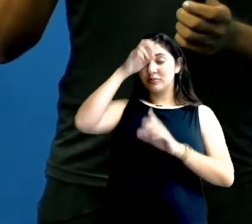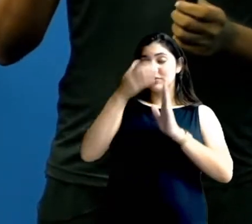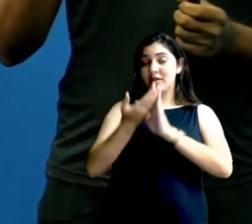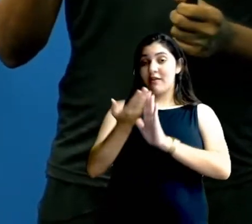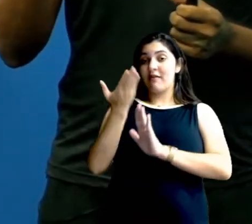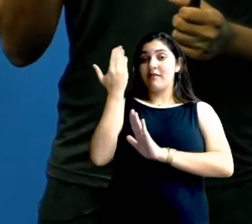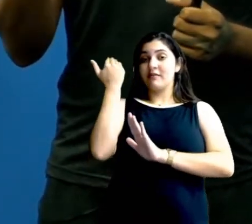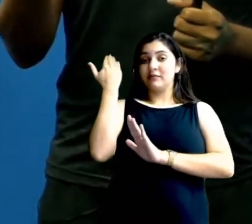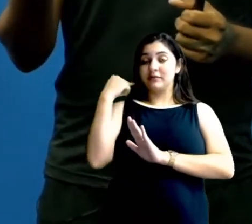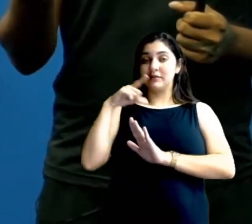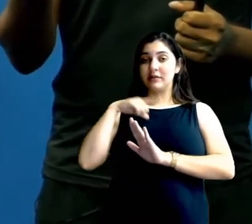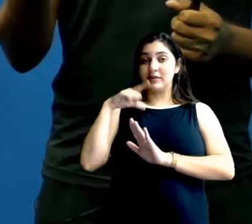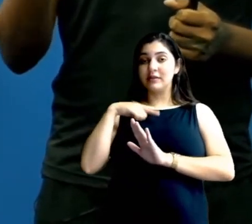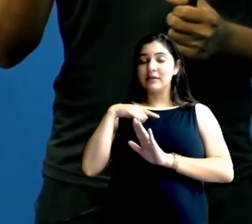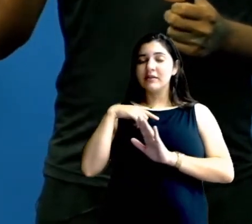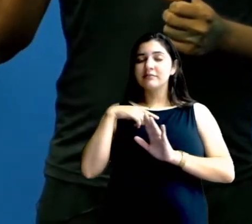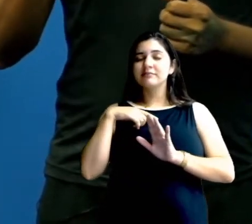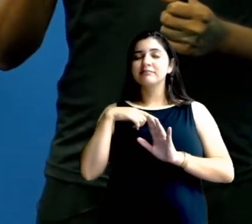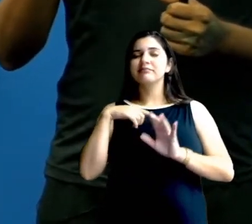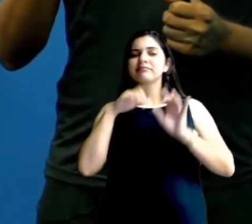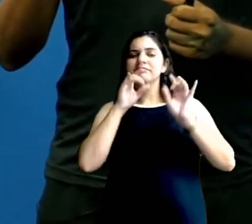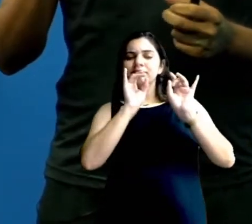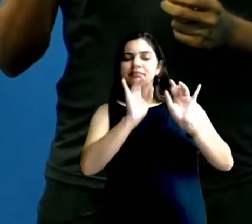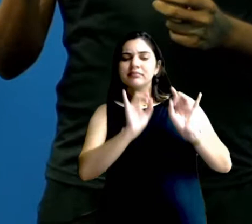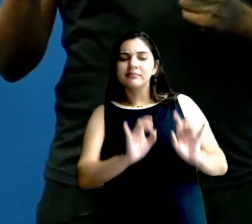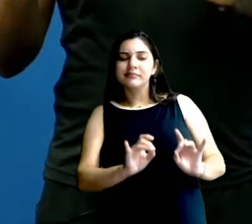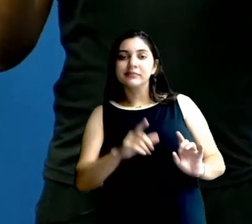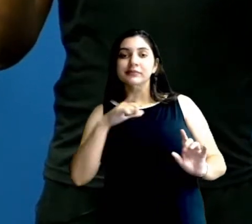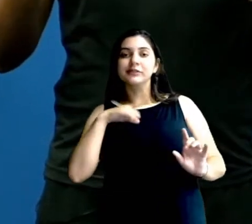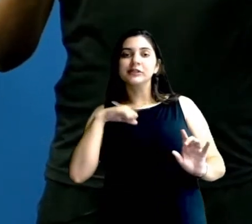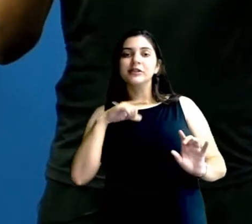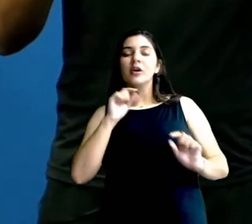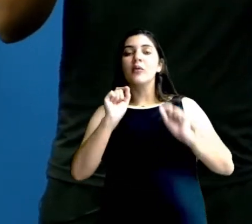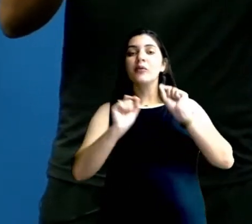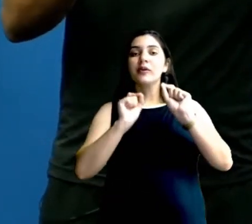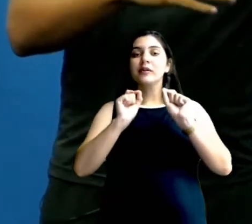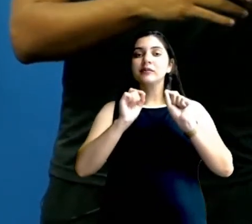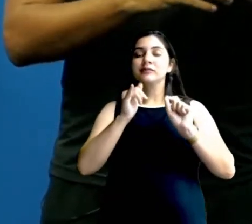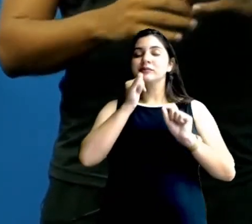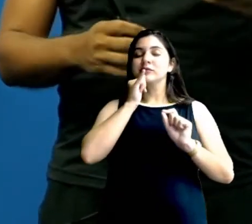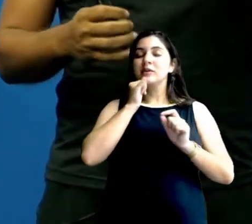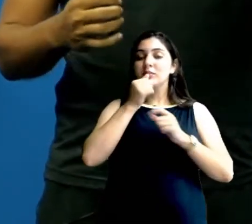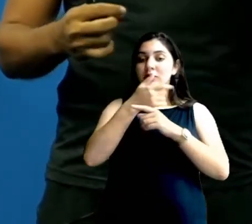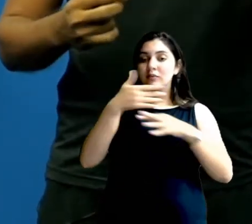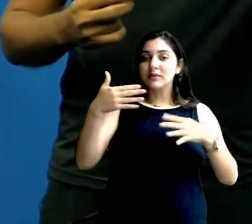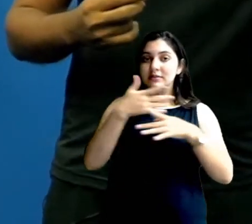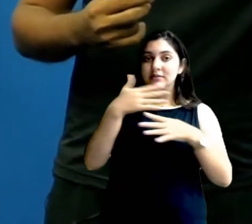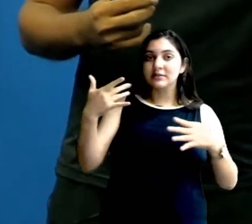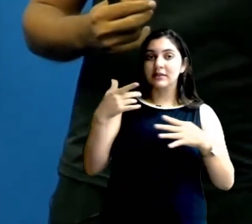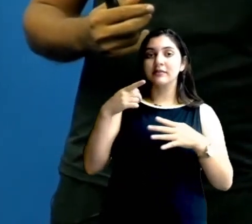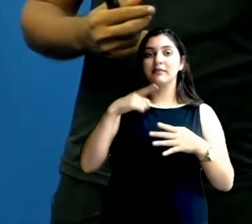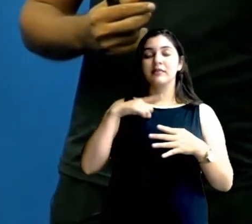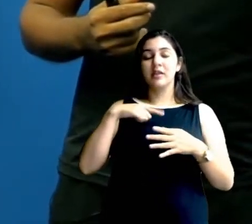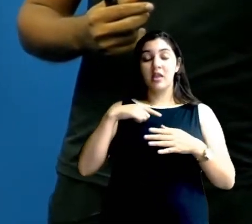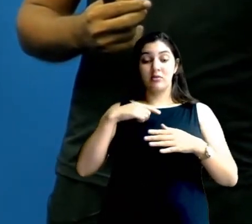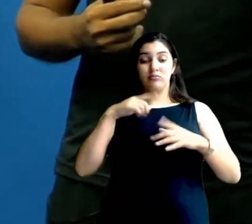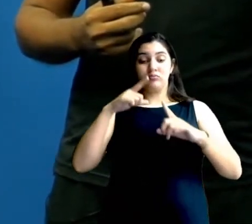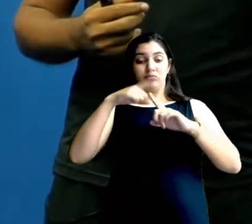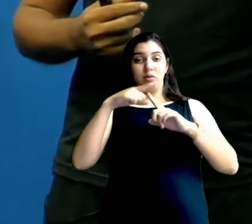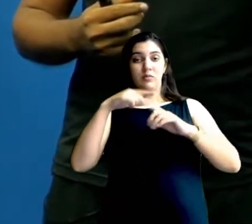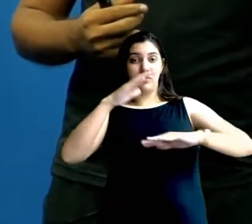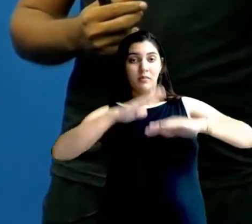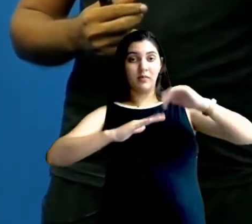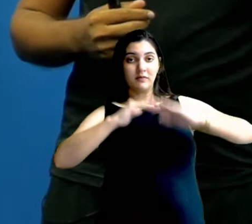tinha uma especificidade né tinha uma forma se fosse uma cidade Metrópole existe um tipo de profissionais